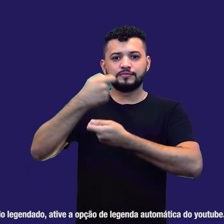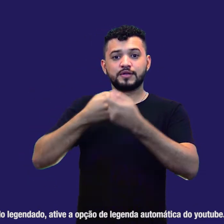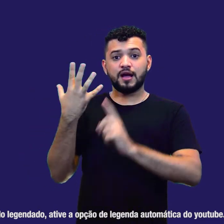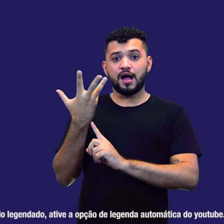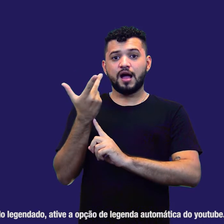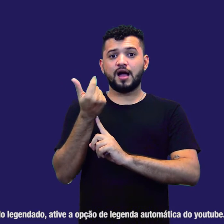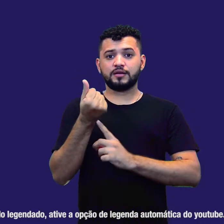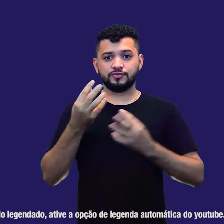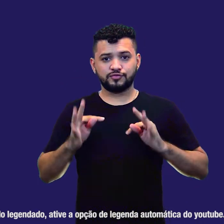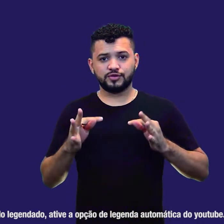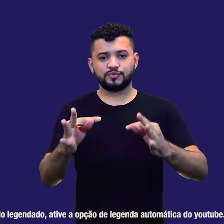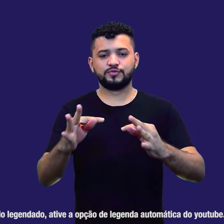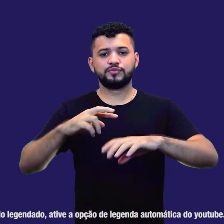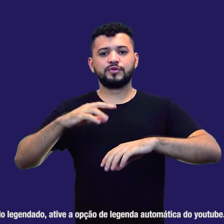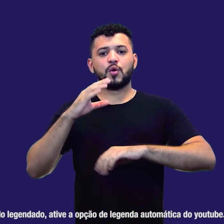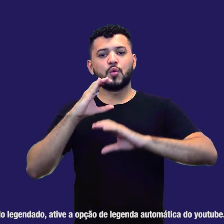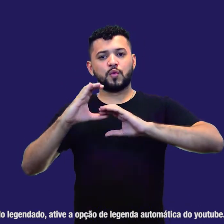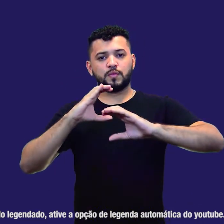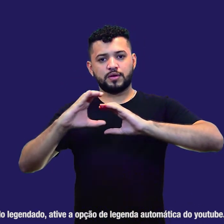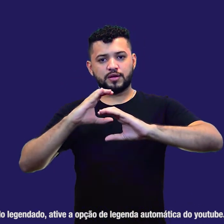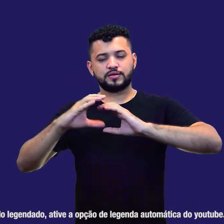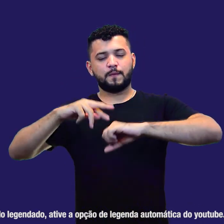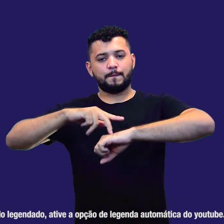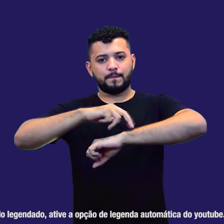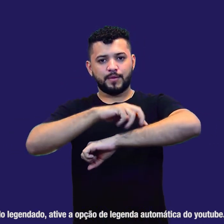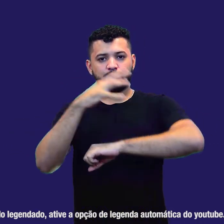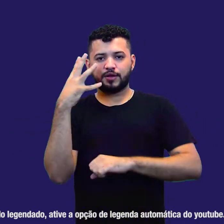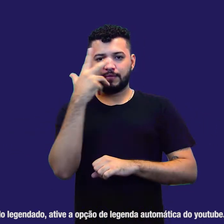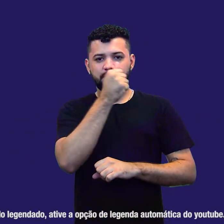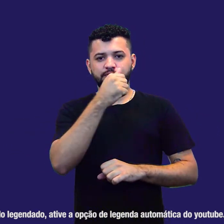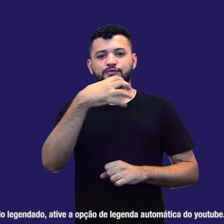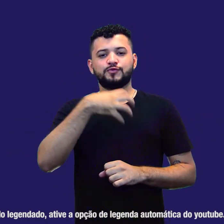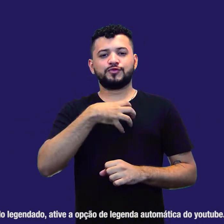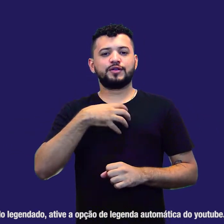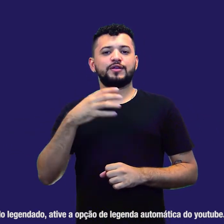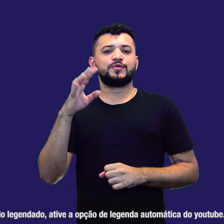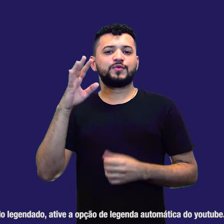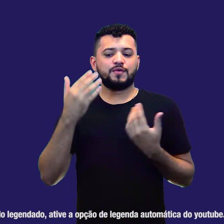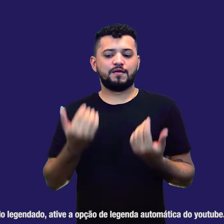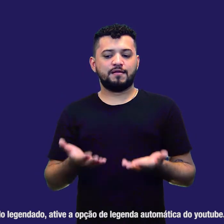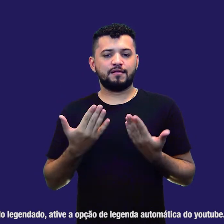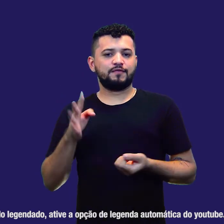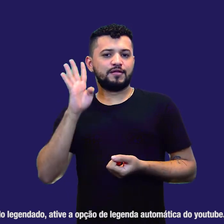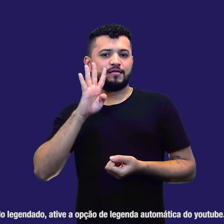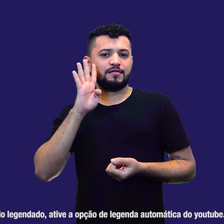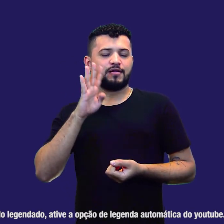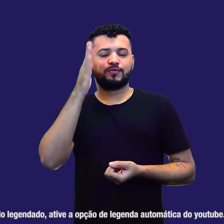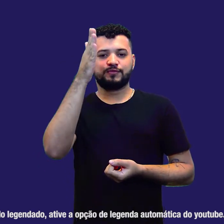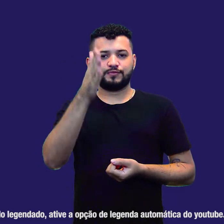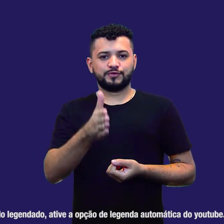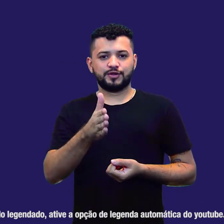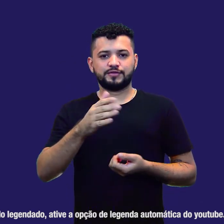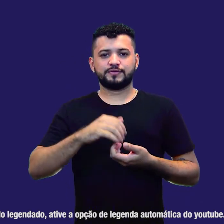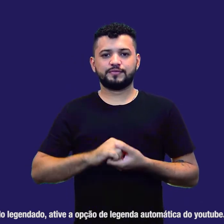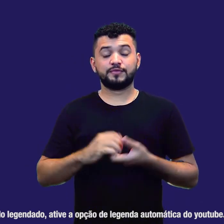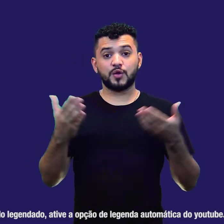arte, tecnologia, comunicação, moda e beleza, de forma leve, descontraída e direta.